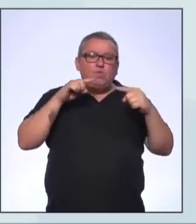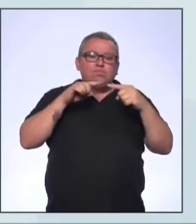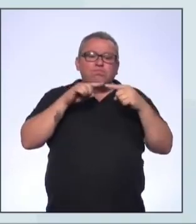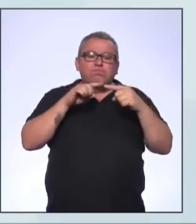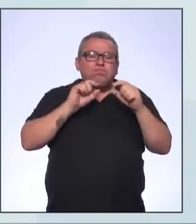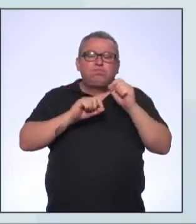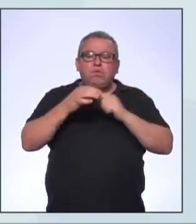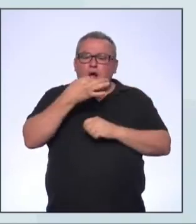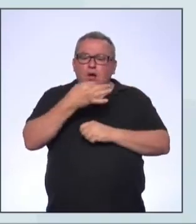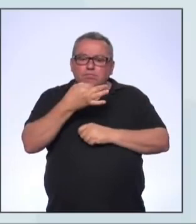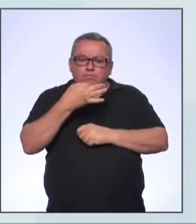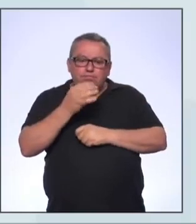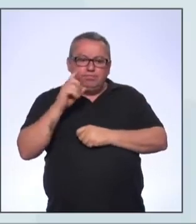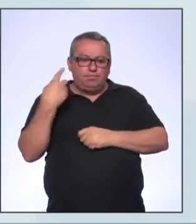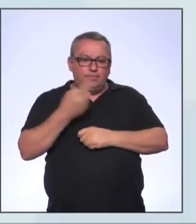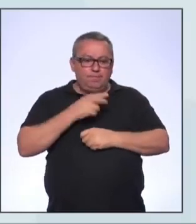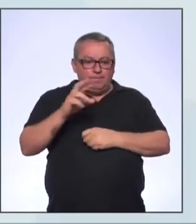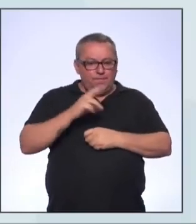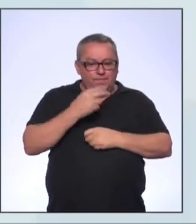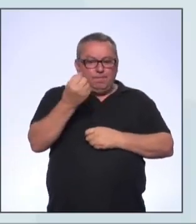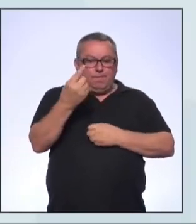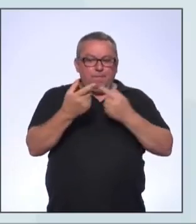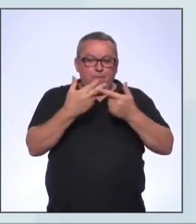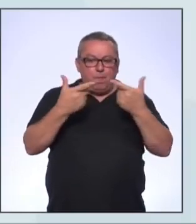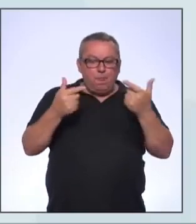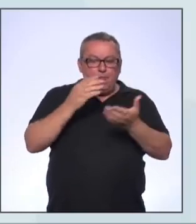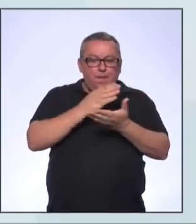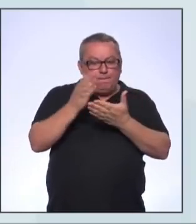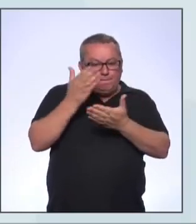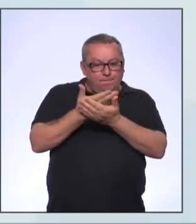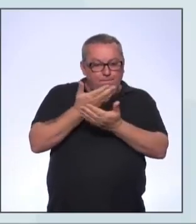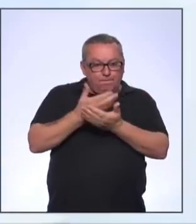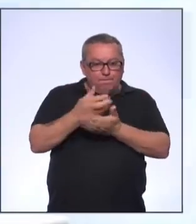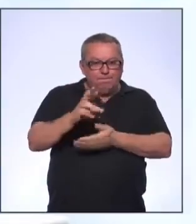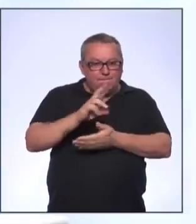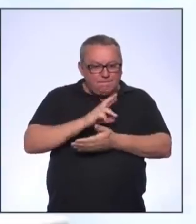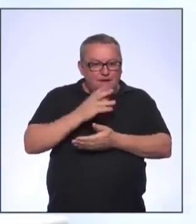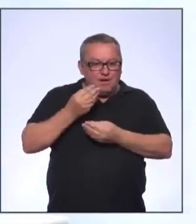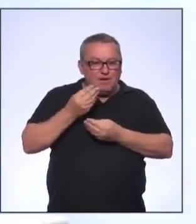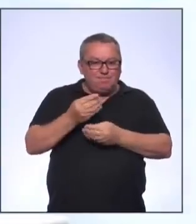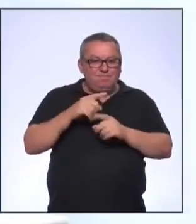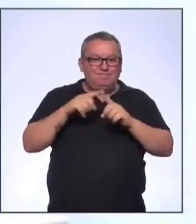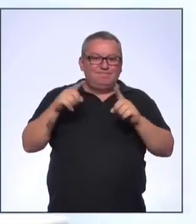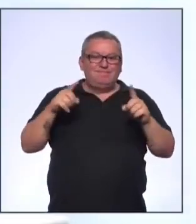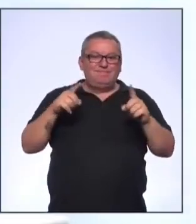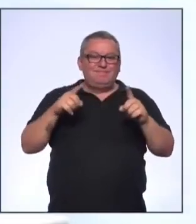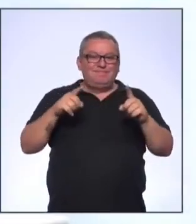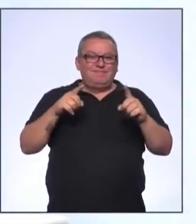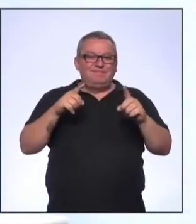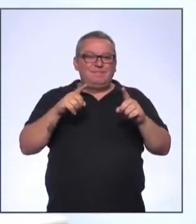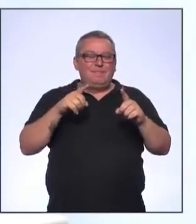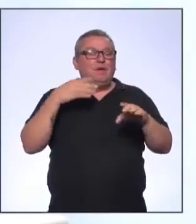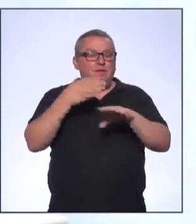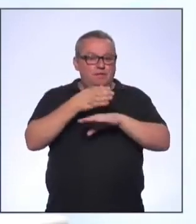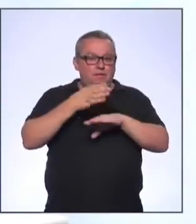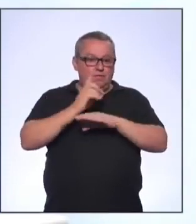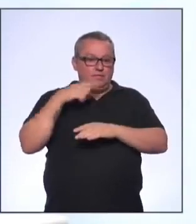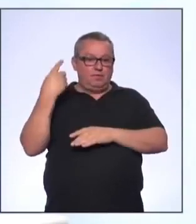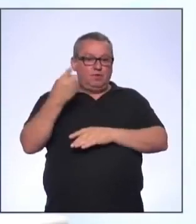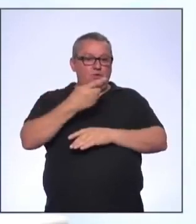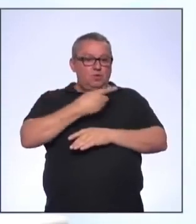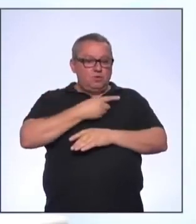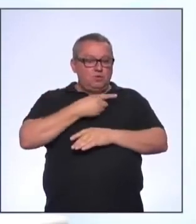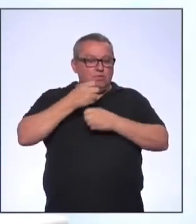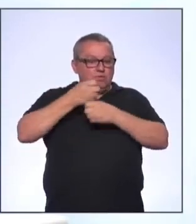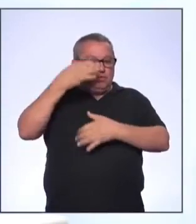de opinião? Nós já respondemos aqui algumas coisas, né, no comecinho da aula, algumas respostas a essas perguntas, mas assim, participe conosco. Vocês estão